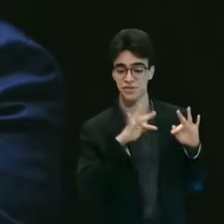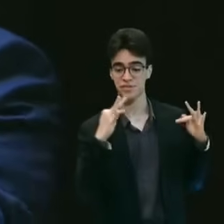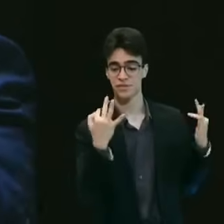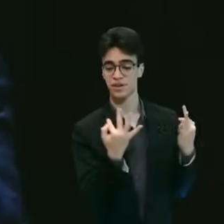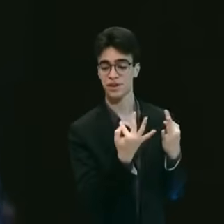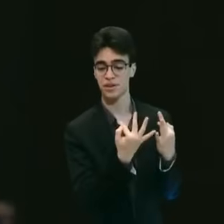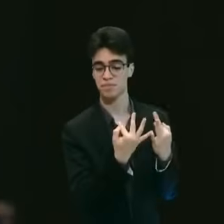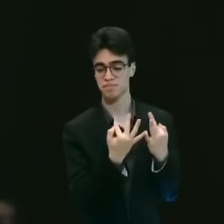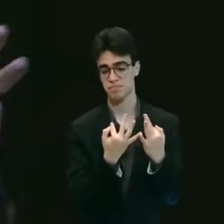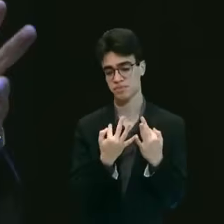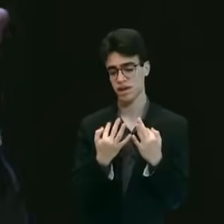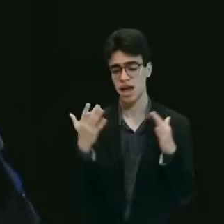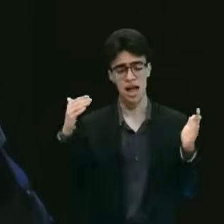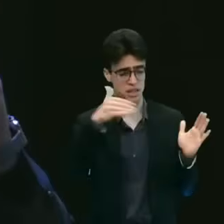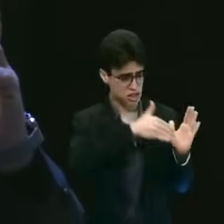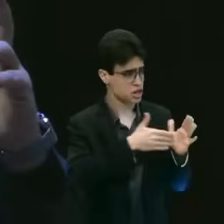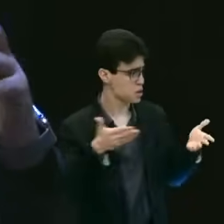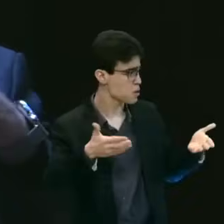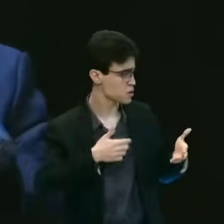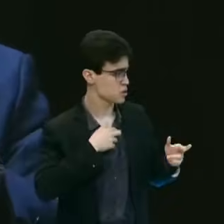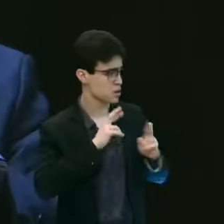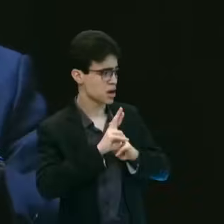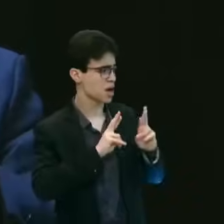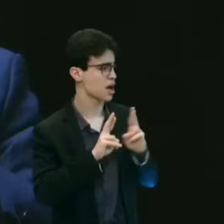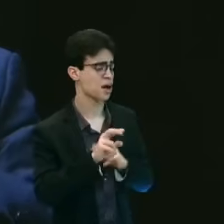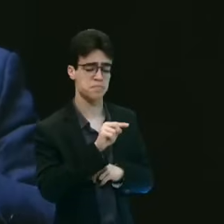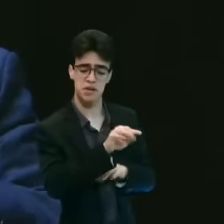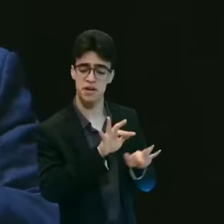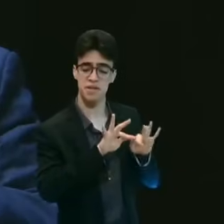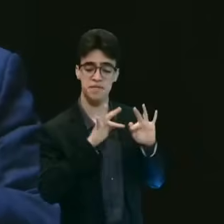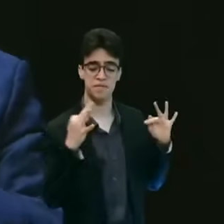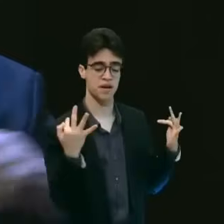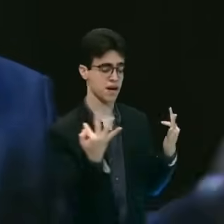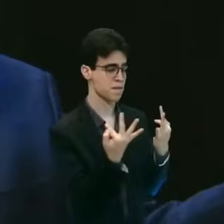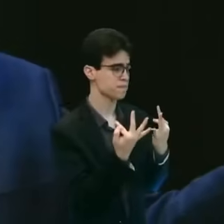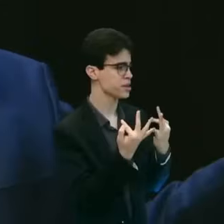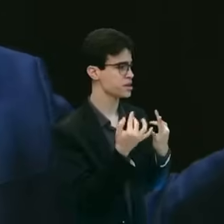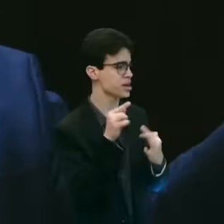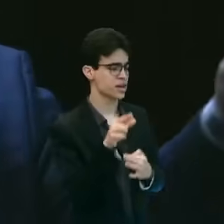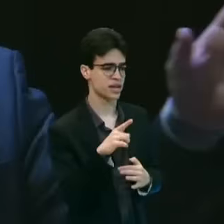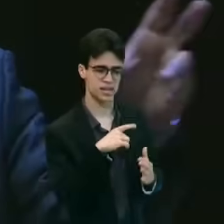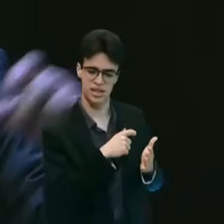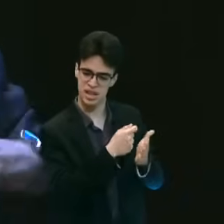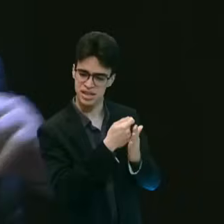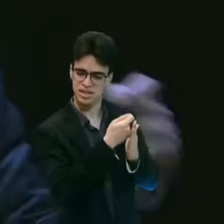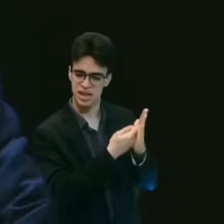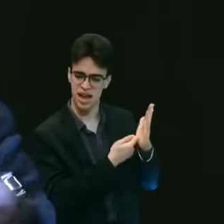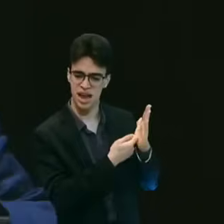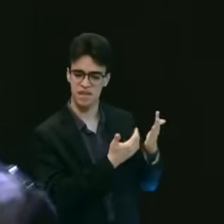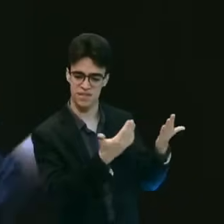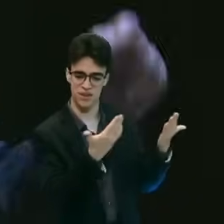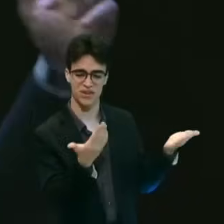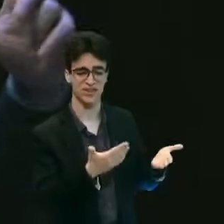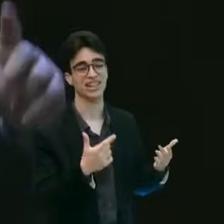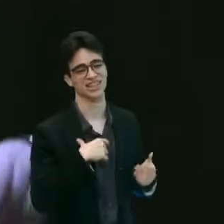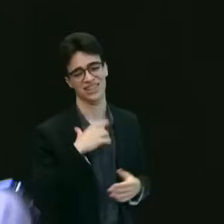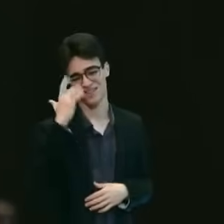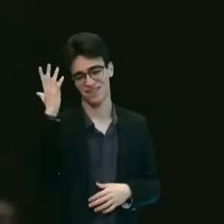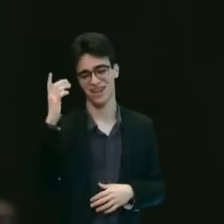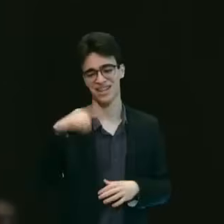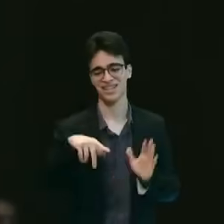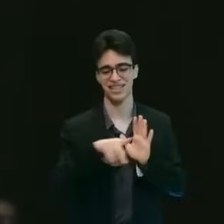com quem eu me relaciono até hoje. Essa família escreve para mim, né? Hoje está mais fácil pelos